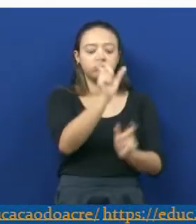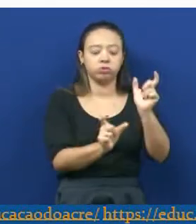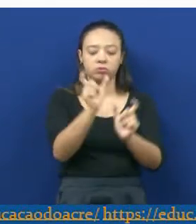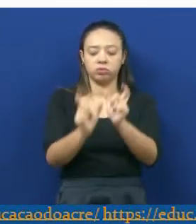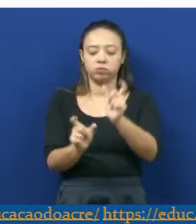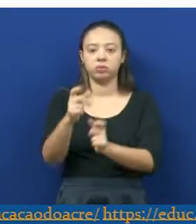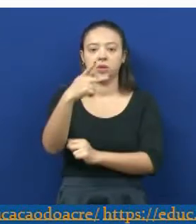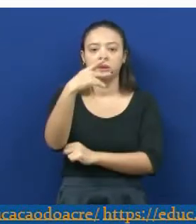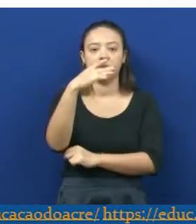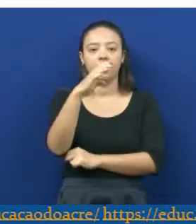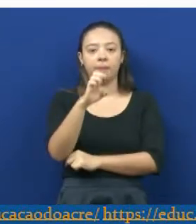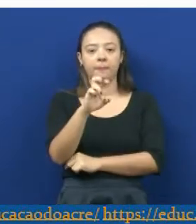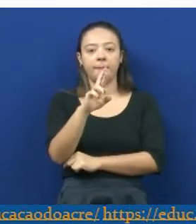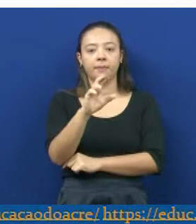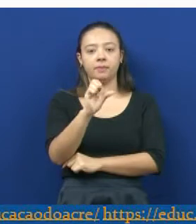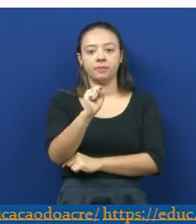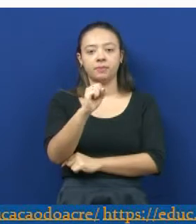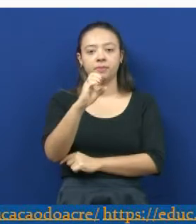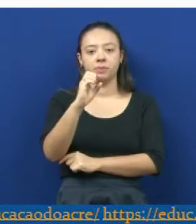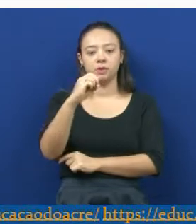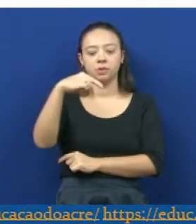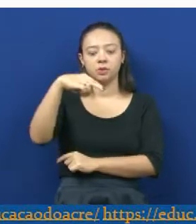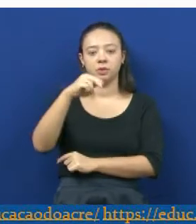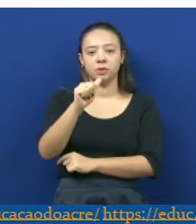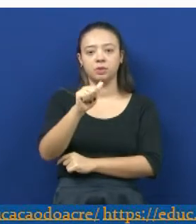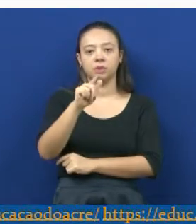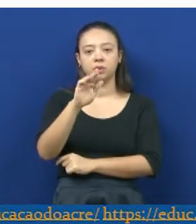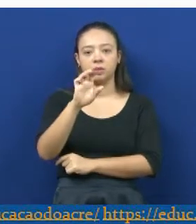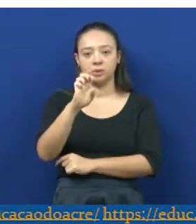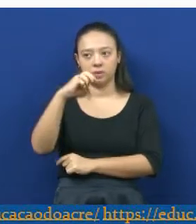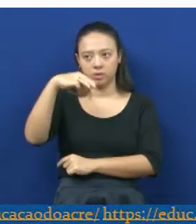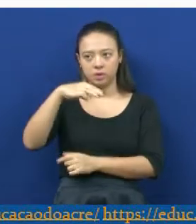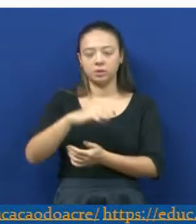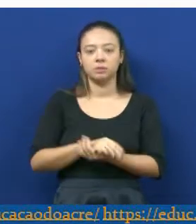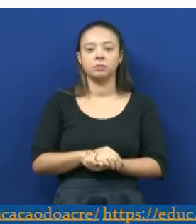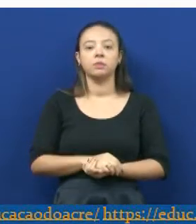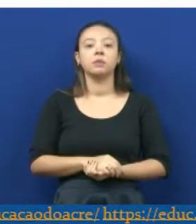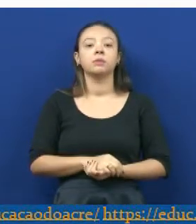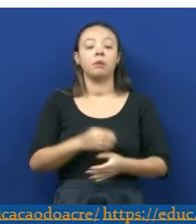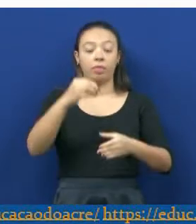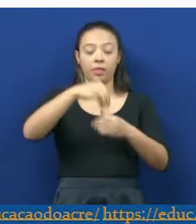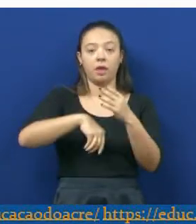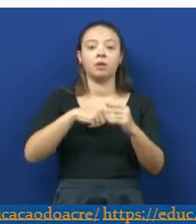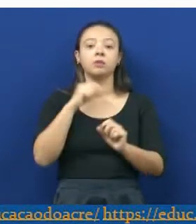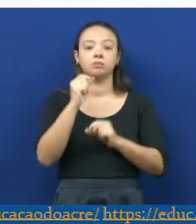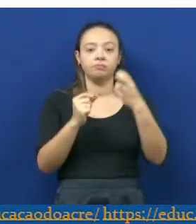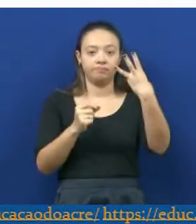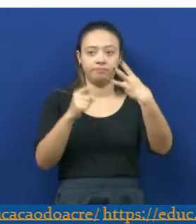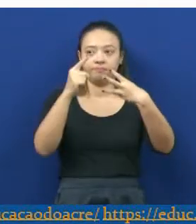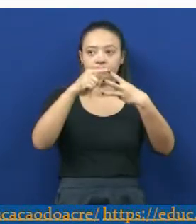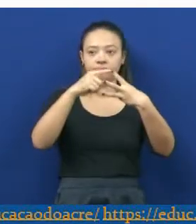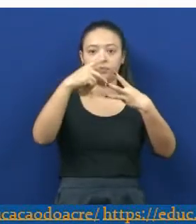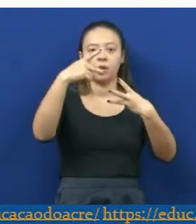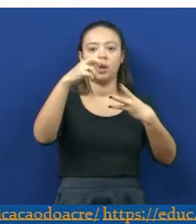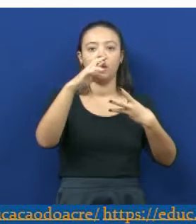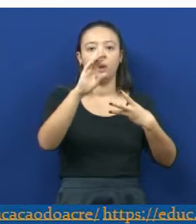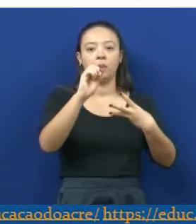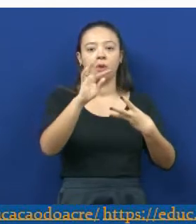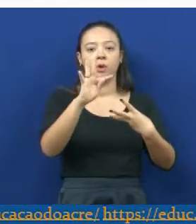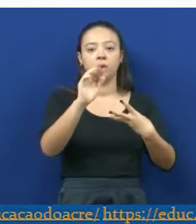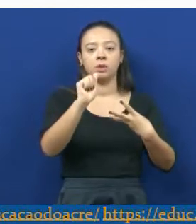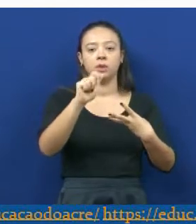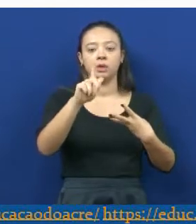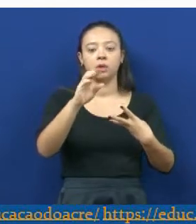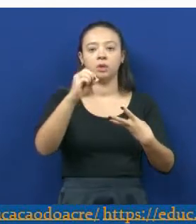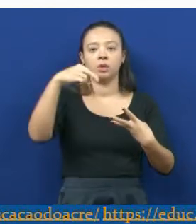ser protagonista, antagonista ou secundário. Protagonista é sempre aquele que tenta fazer um bem,